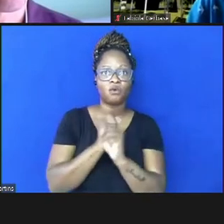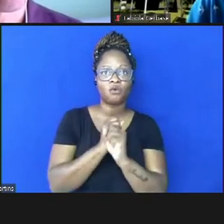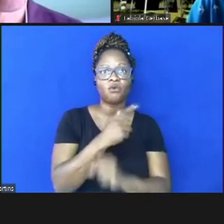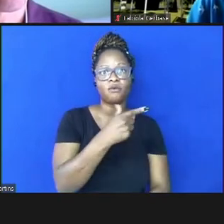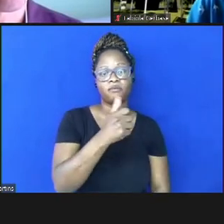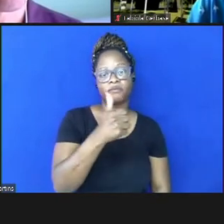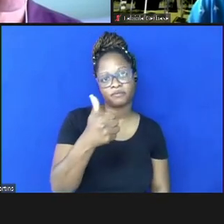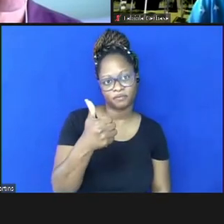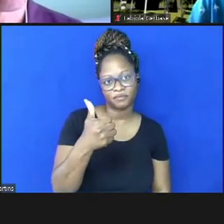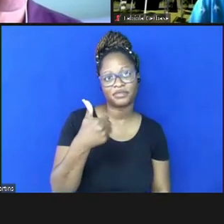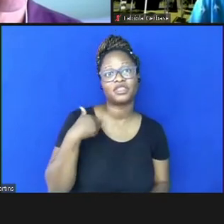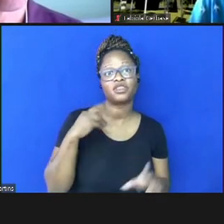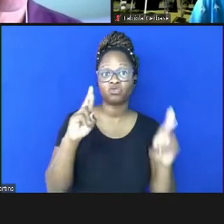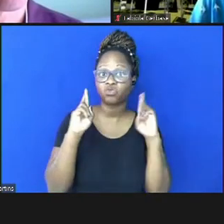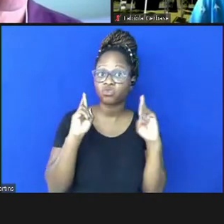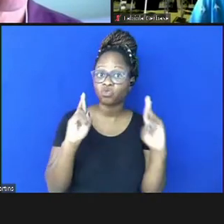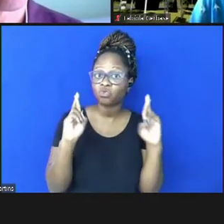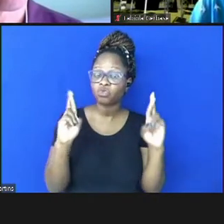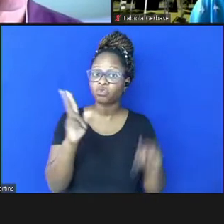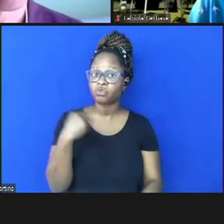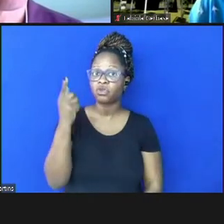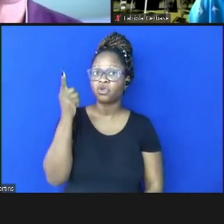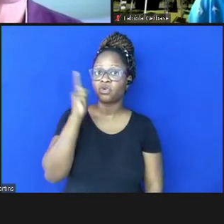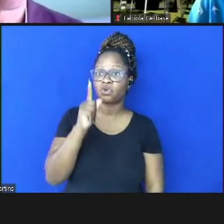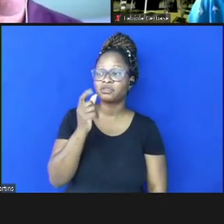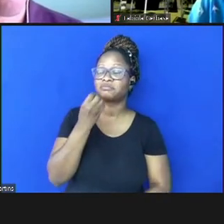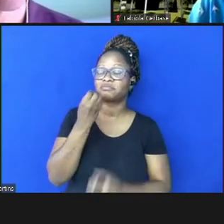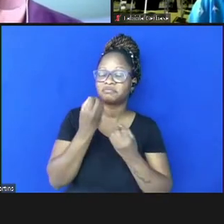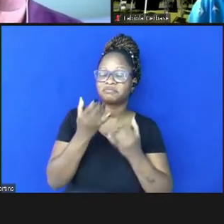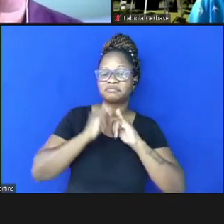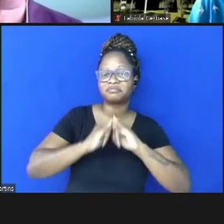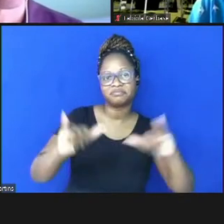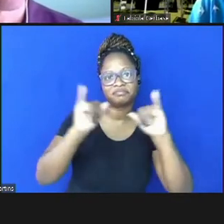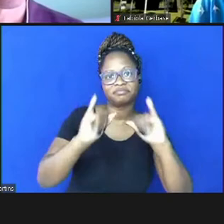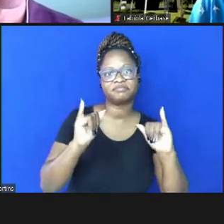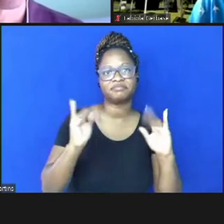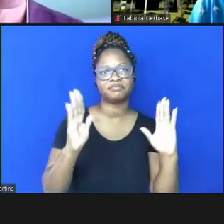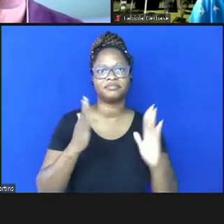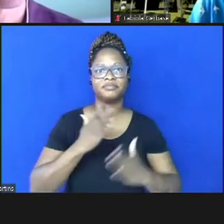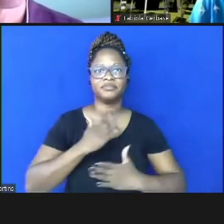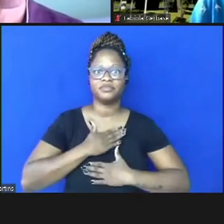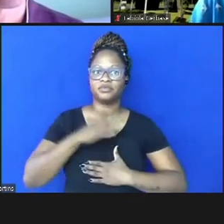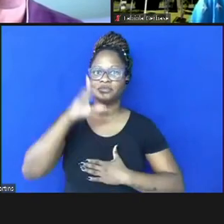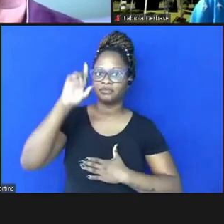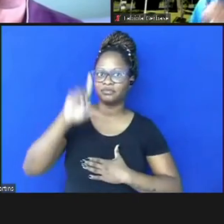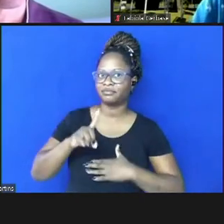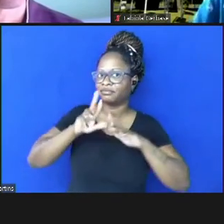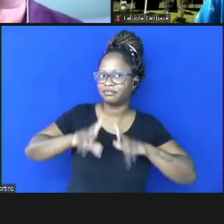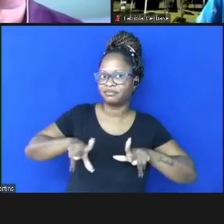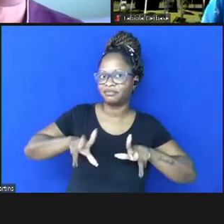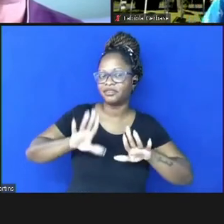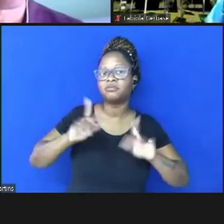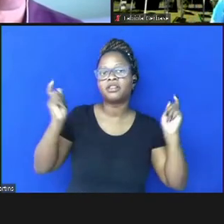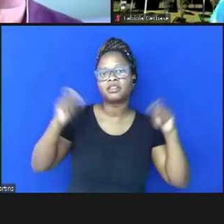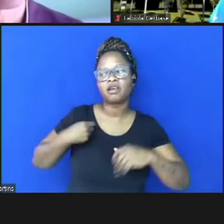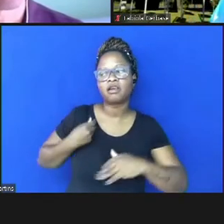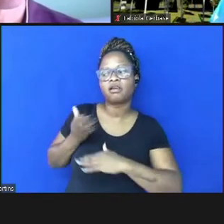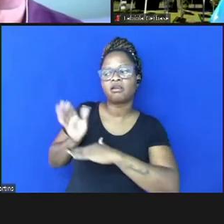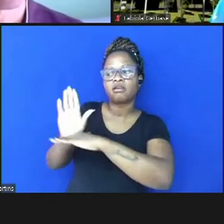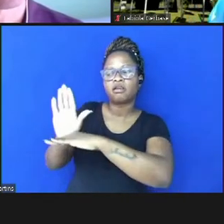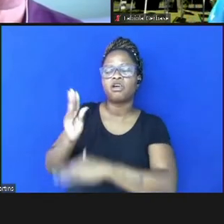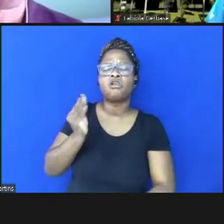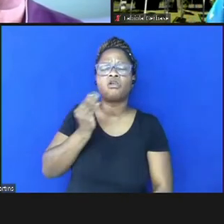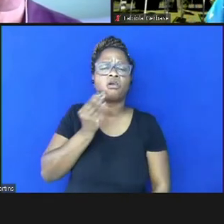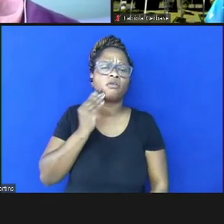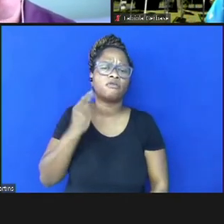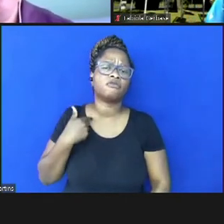eu espero que a gente consiga ter boas notícias. Não é da minha diretoria, mas no que eu puder ajudar, é claro que eu farei.